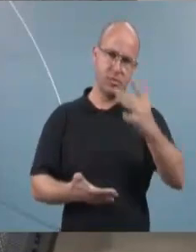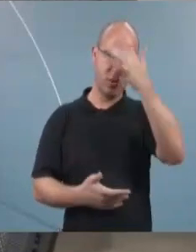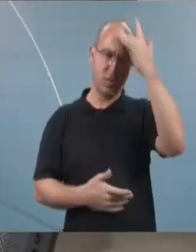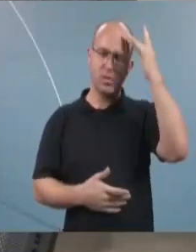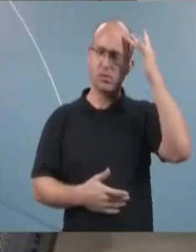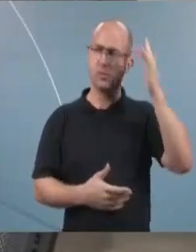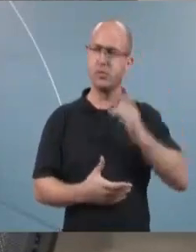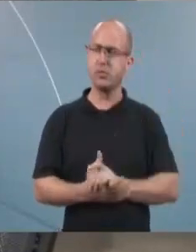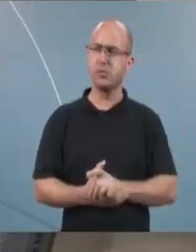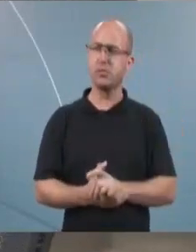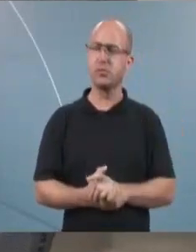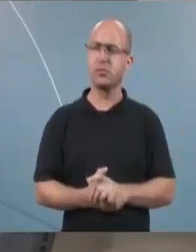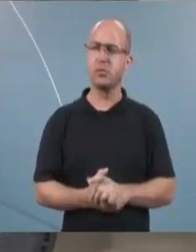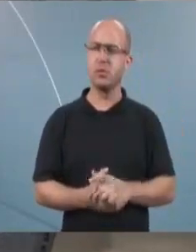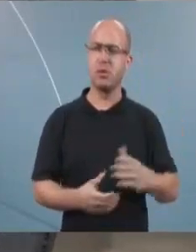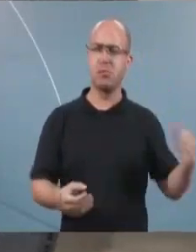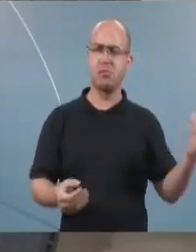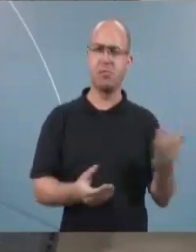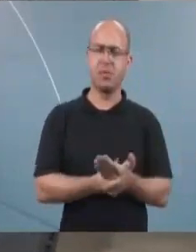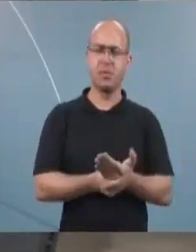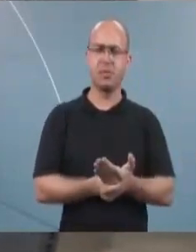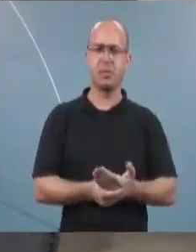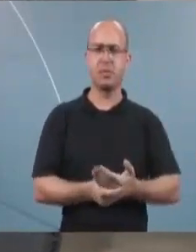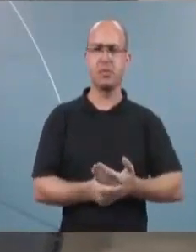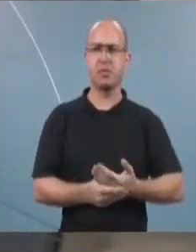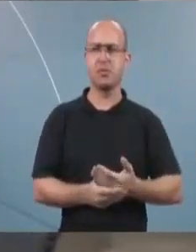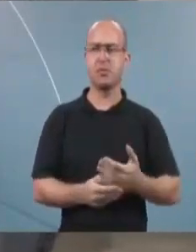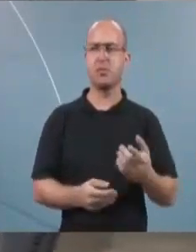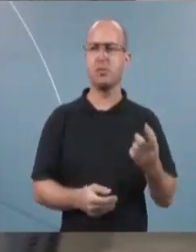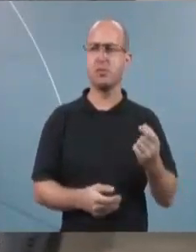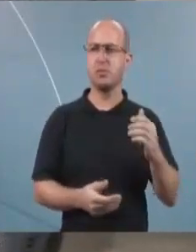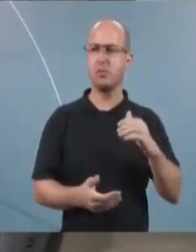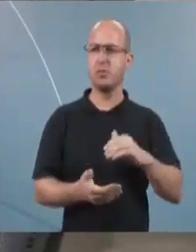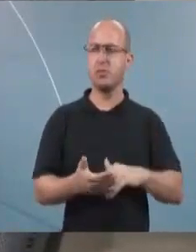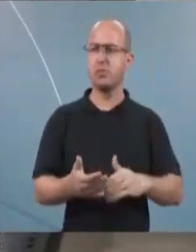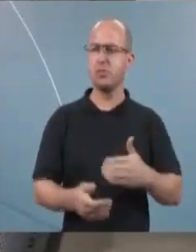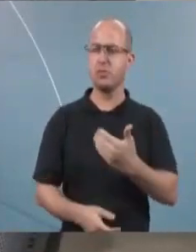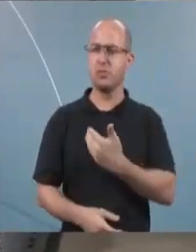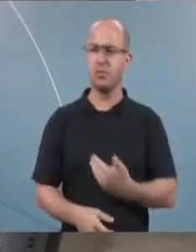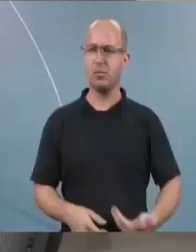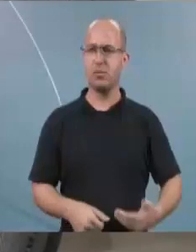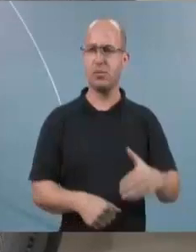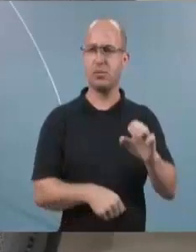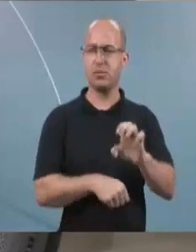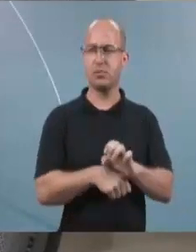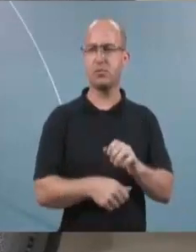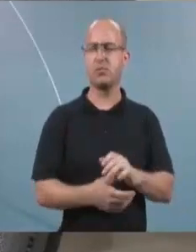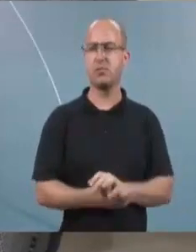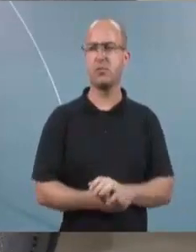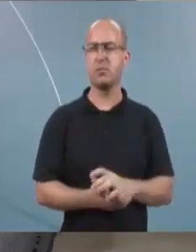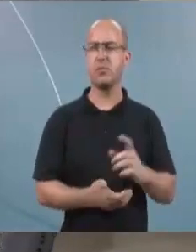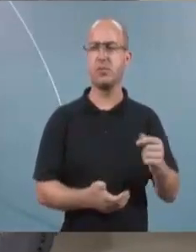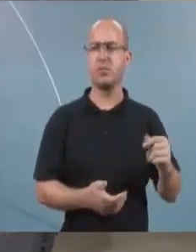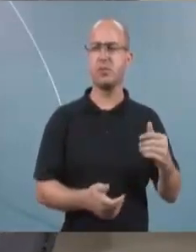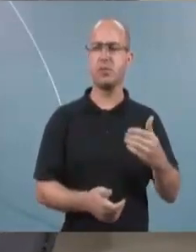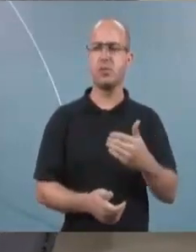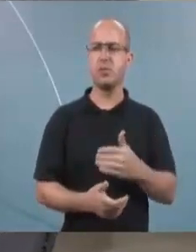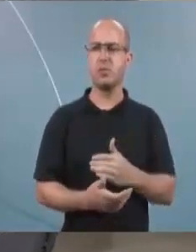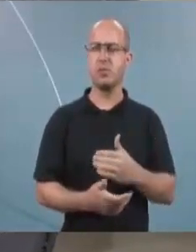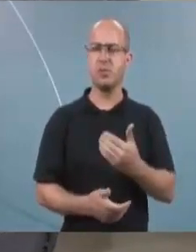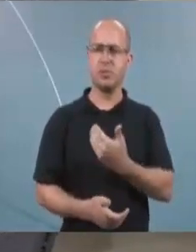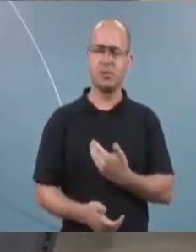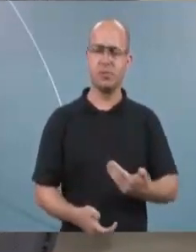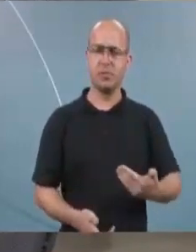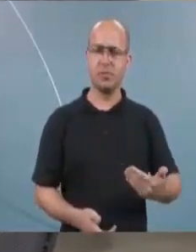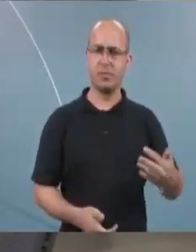pessoas entra no processo de indenização recebe indenização do do do Governo do Estado com recursos do Governo do Estado não do